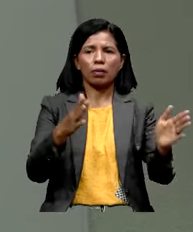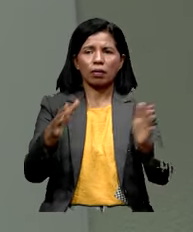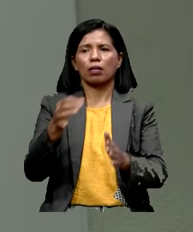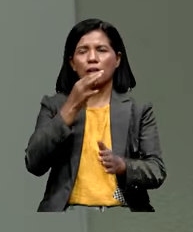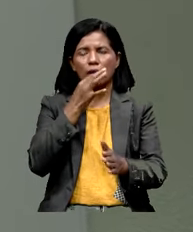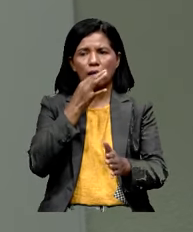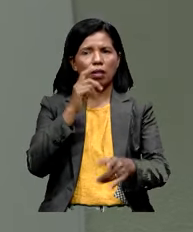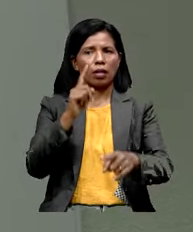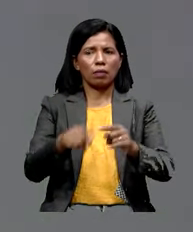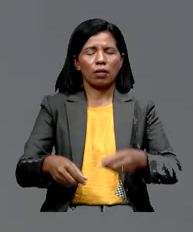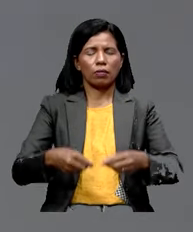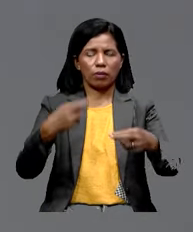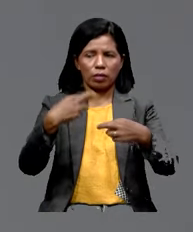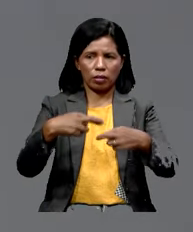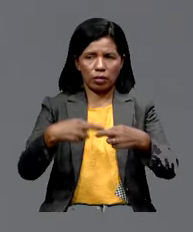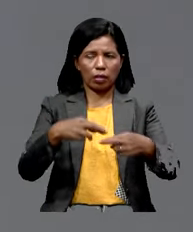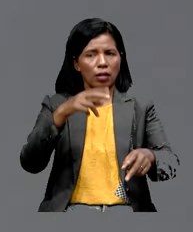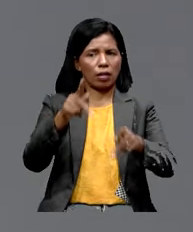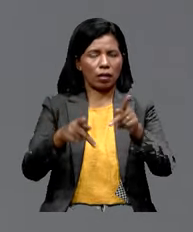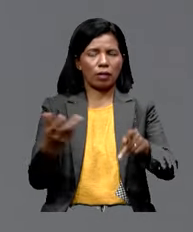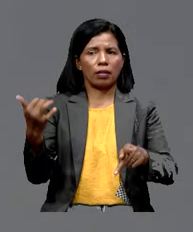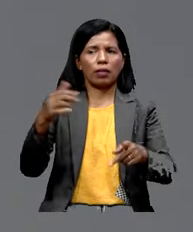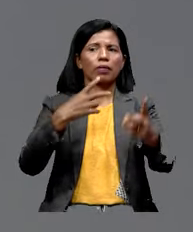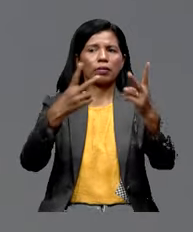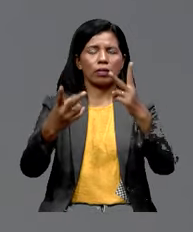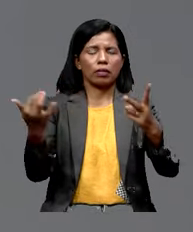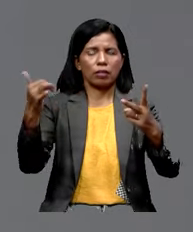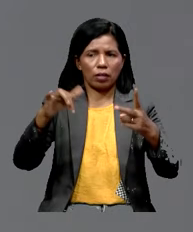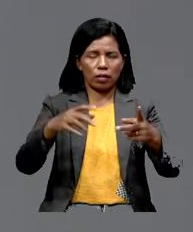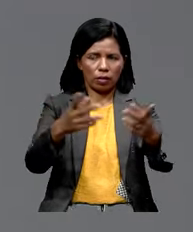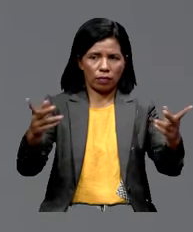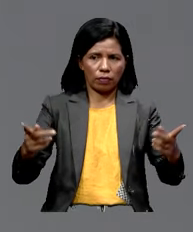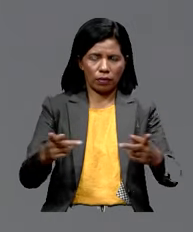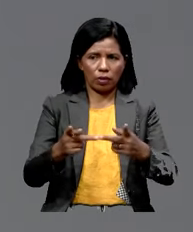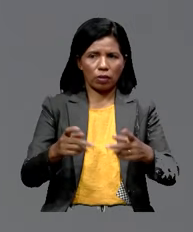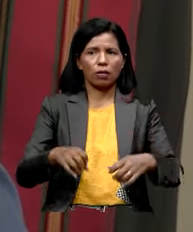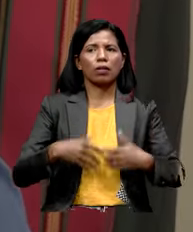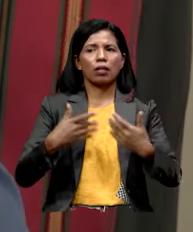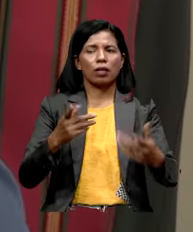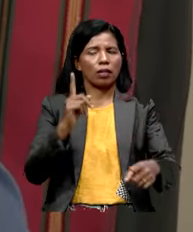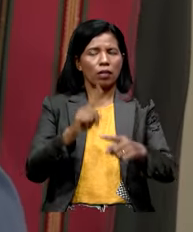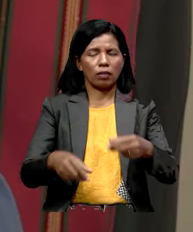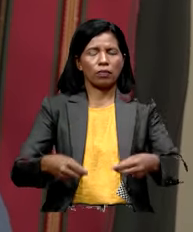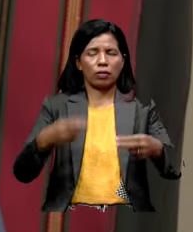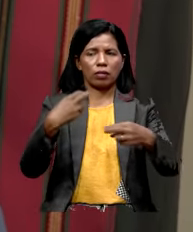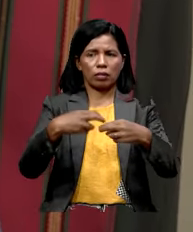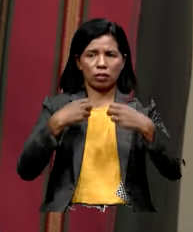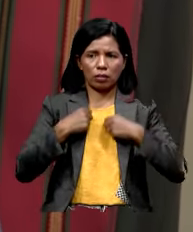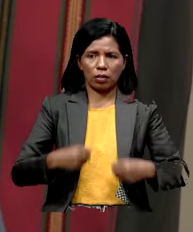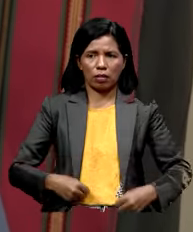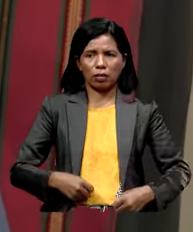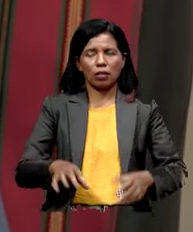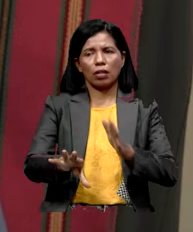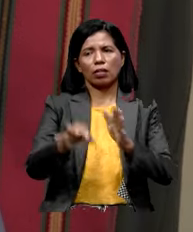hankari la belo for risco ba e mana bem a que visita ser ne fatin e onde sa a tu la pele for risco saúde ba a tu heta